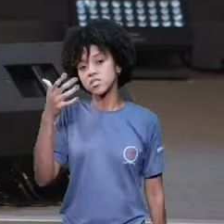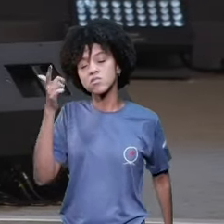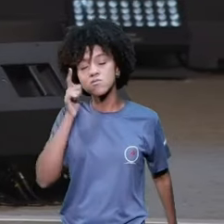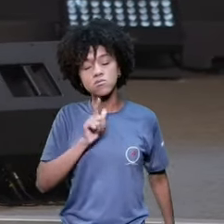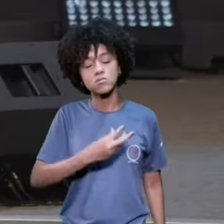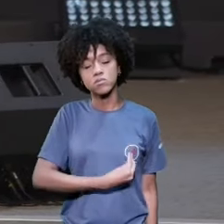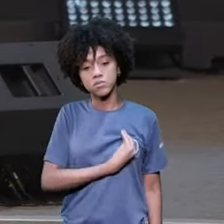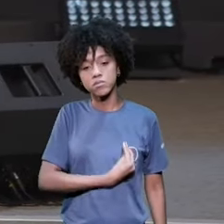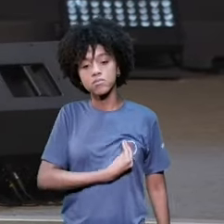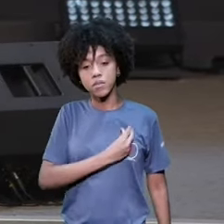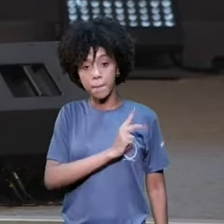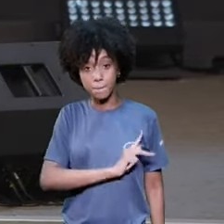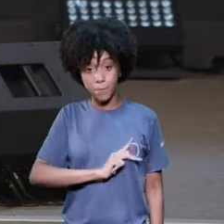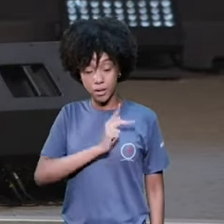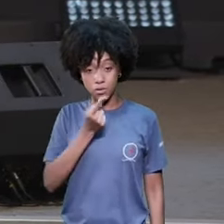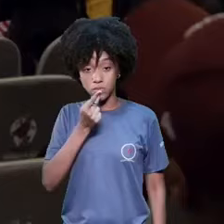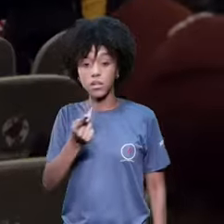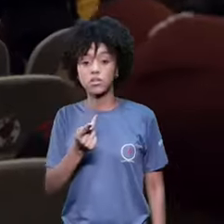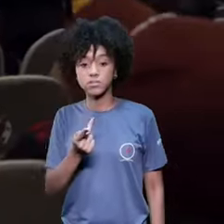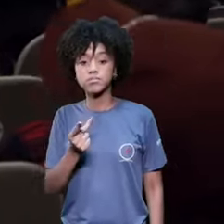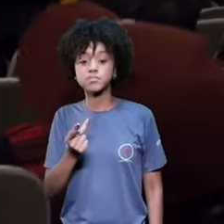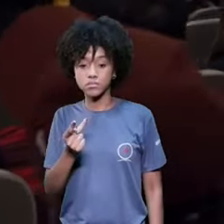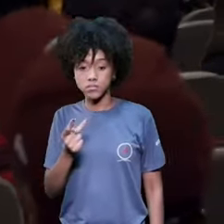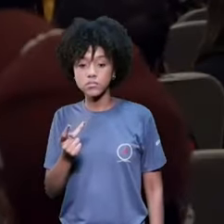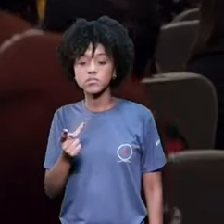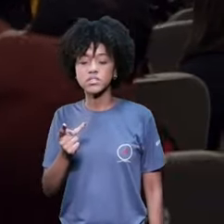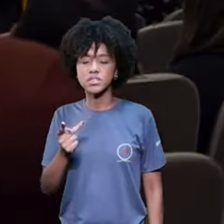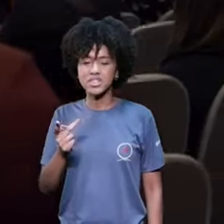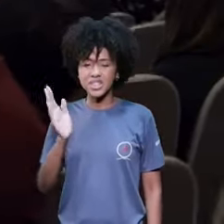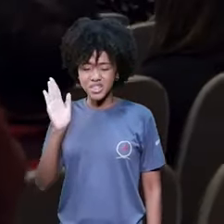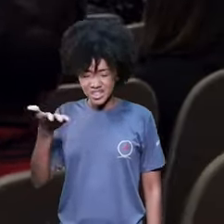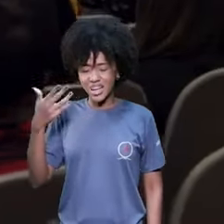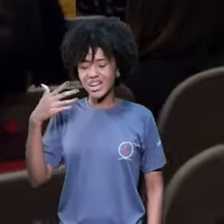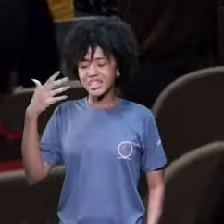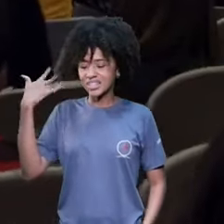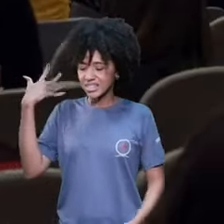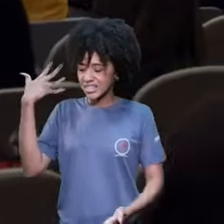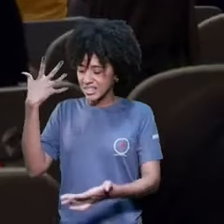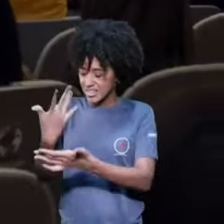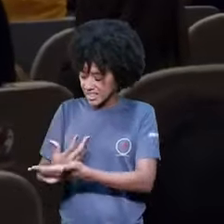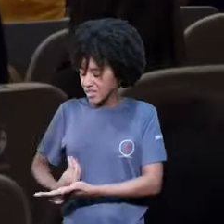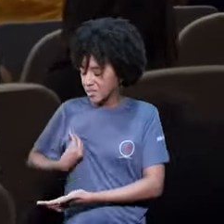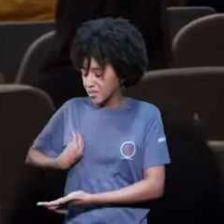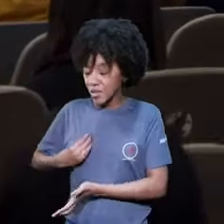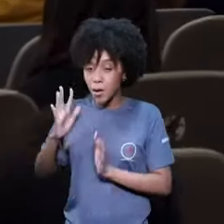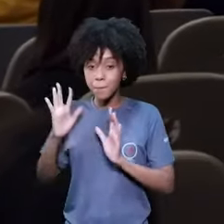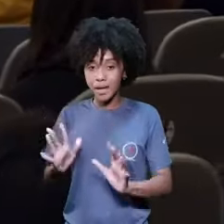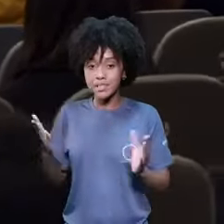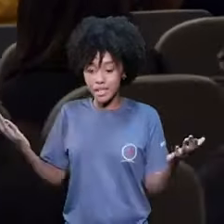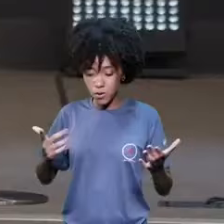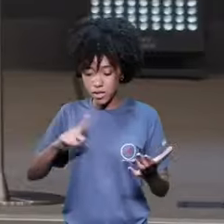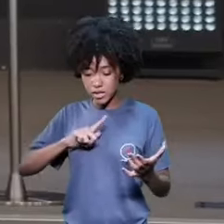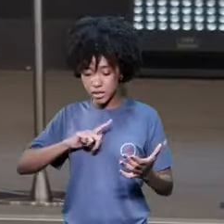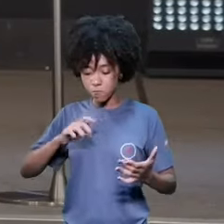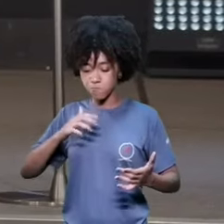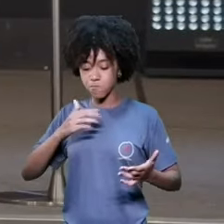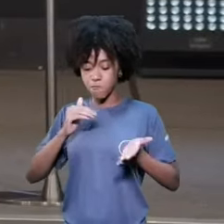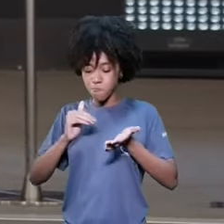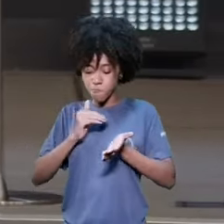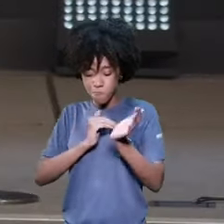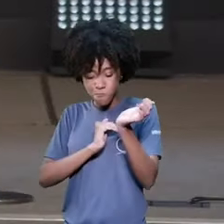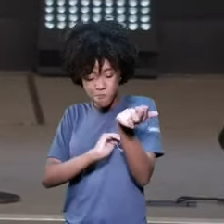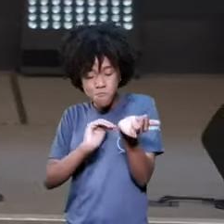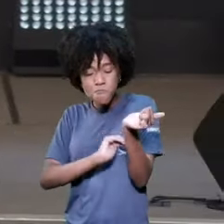Paulo falou: fiquei muito tempo na faculdade de Gamaliel, mas o que eu trago em mim são as cicatrizes, são as marcas. Quando Jesus